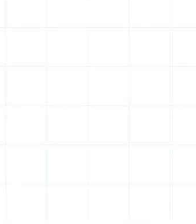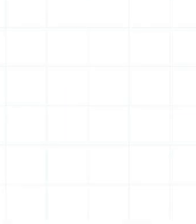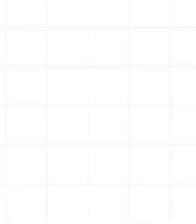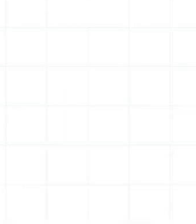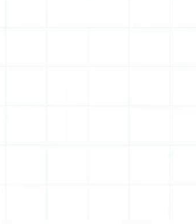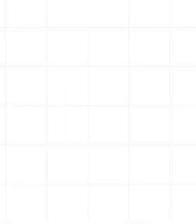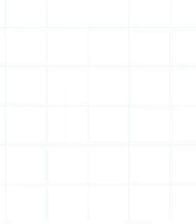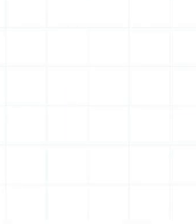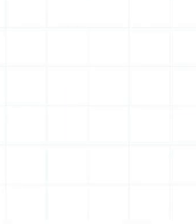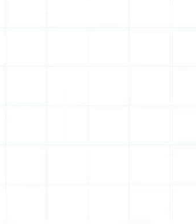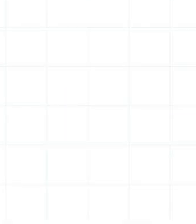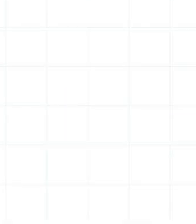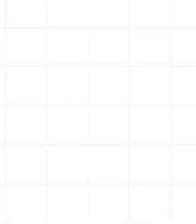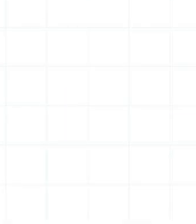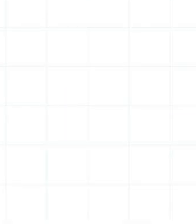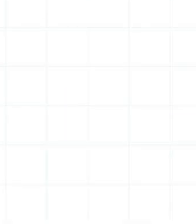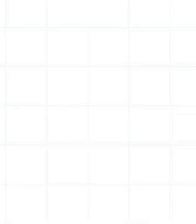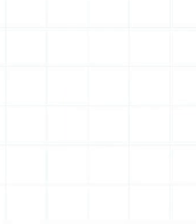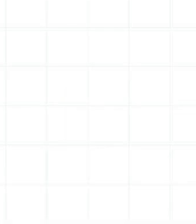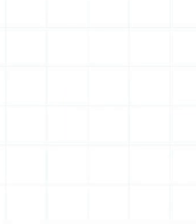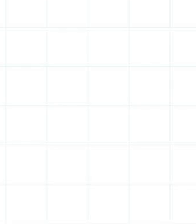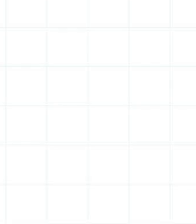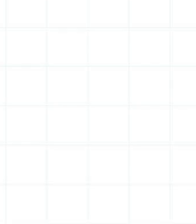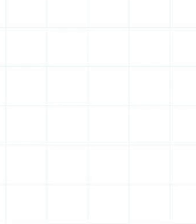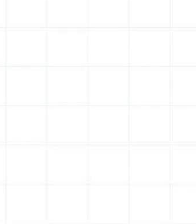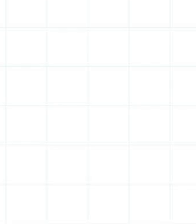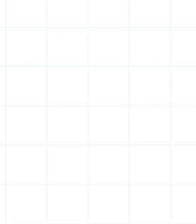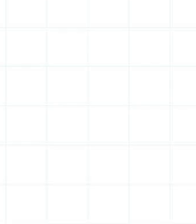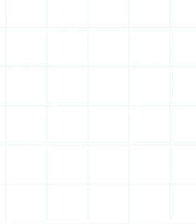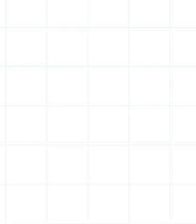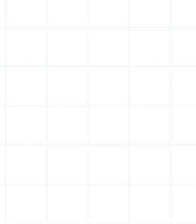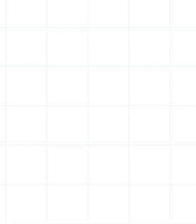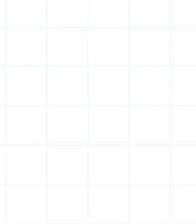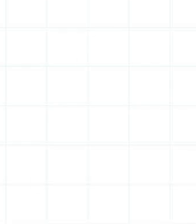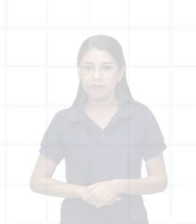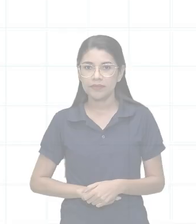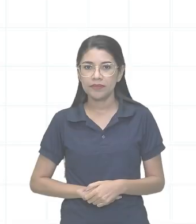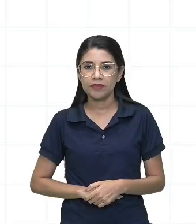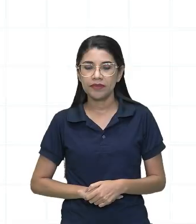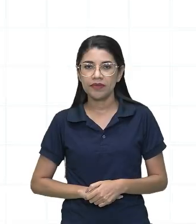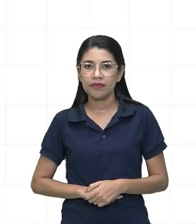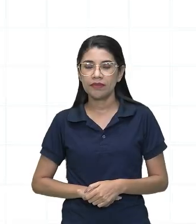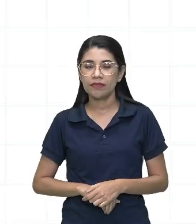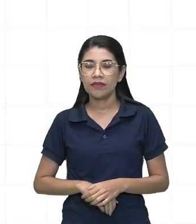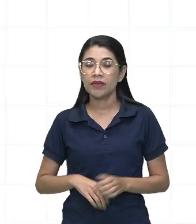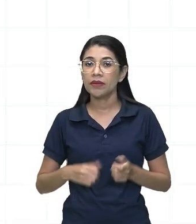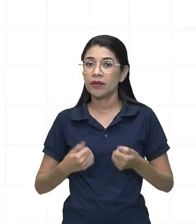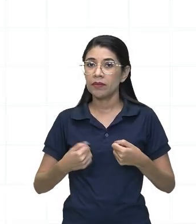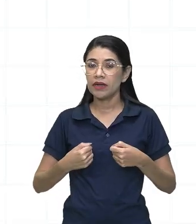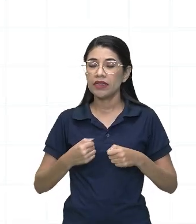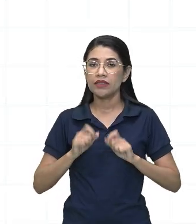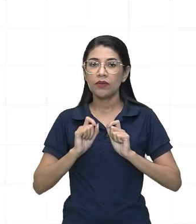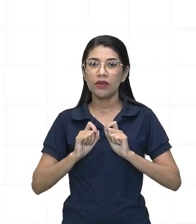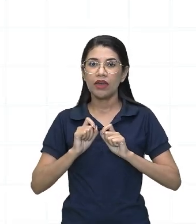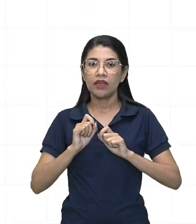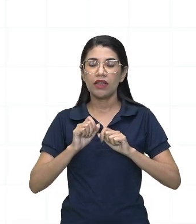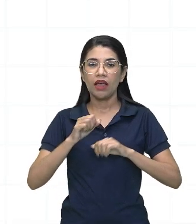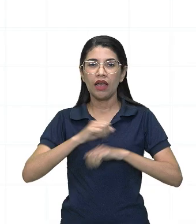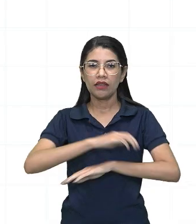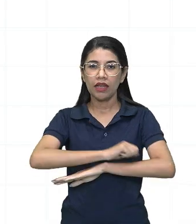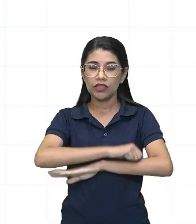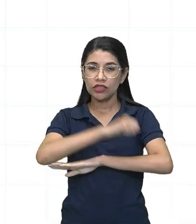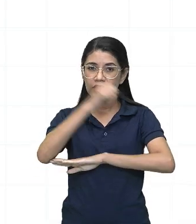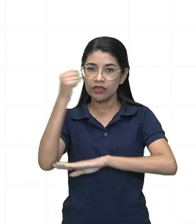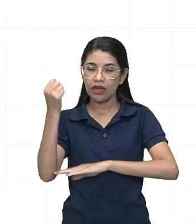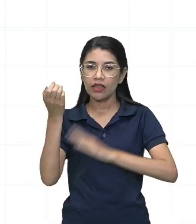Então, devemos utilizar telas de proteção nas janelas e portas, fazer